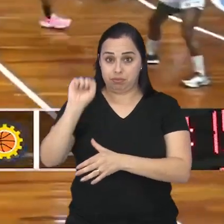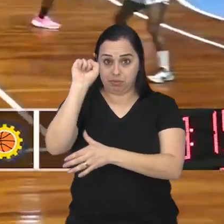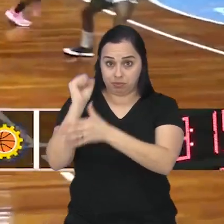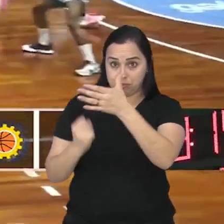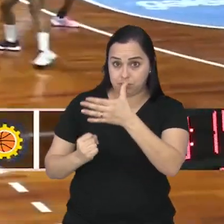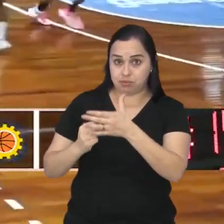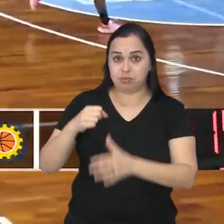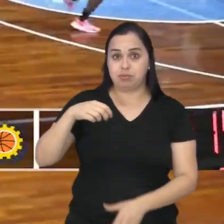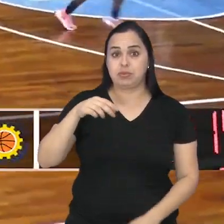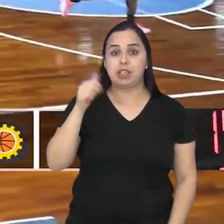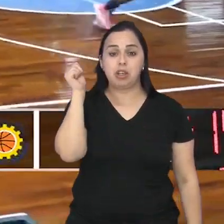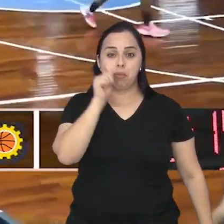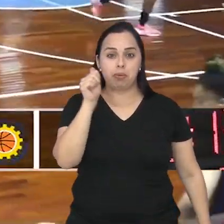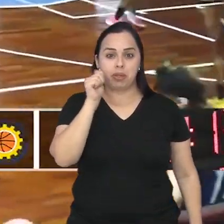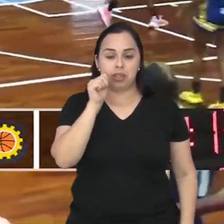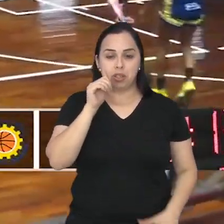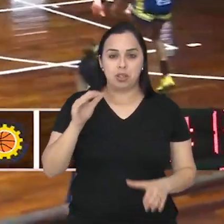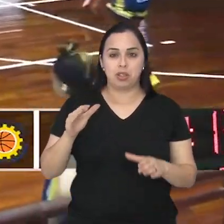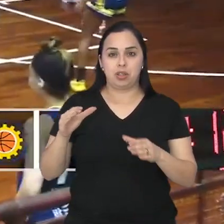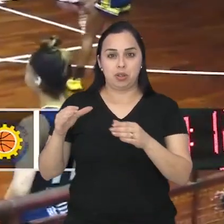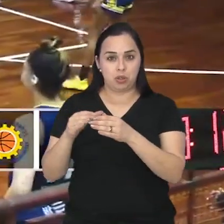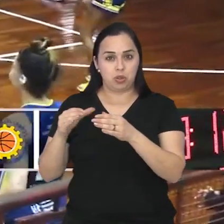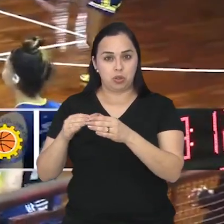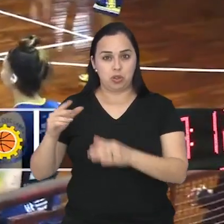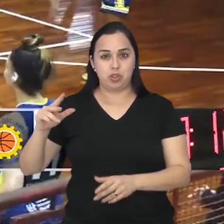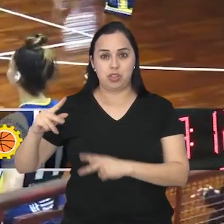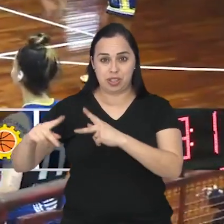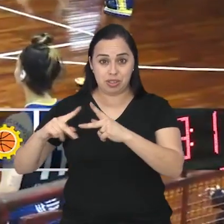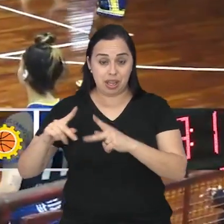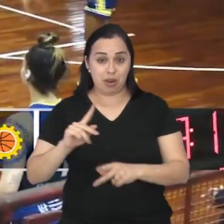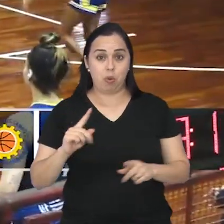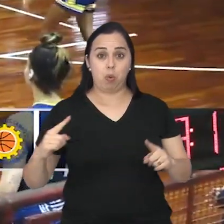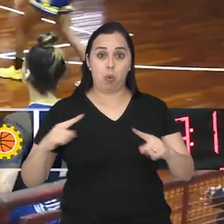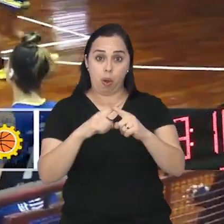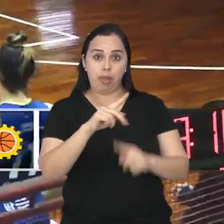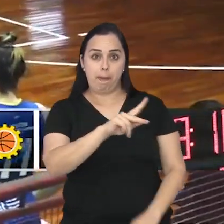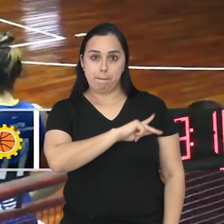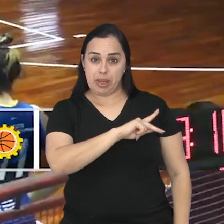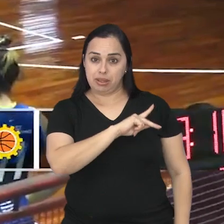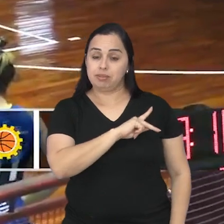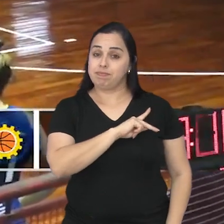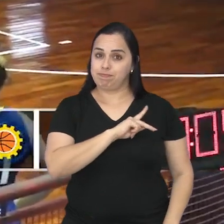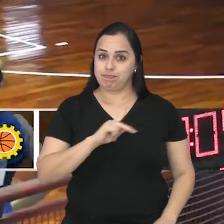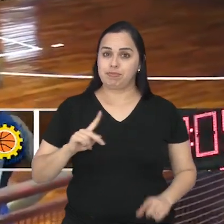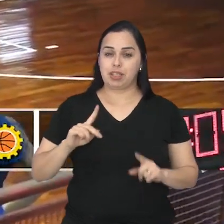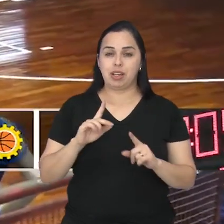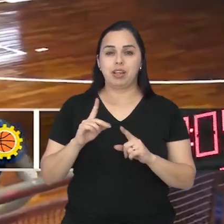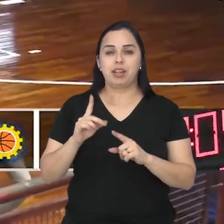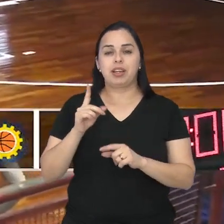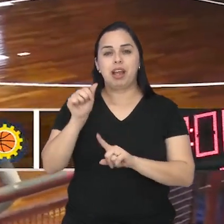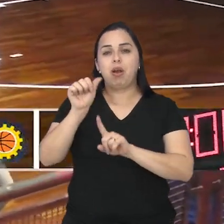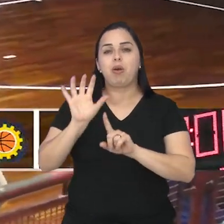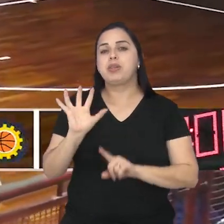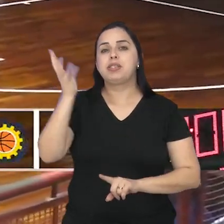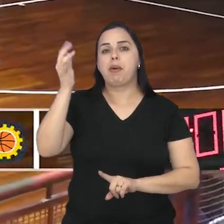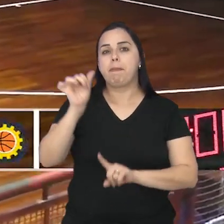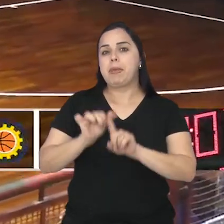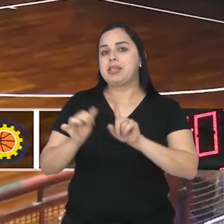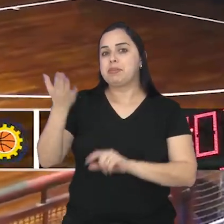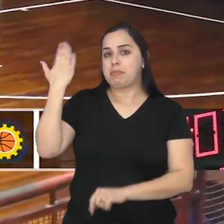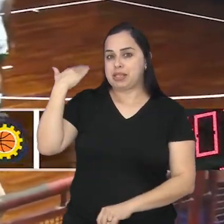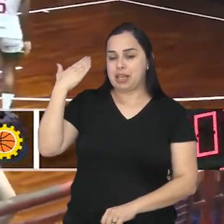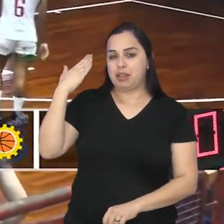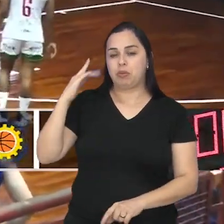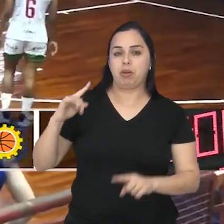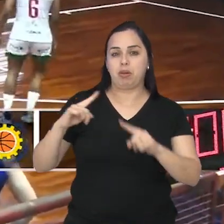Neste jogo a equipe feminina de basquete de São José enfrentar de Pindamonhangaba a partir da realizada